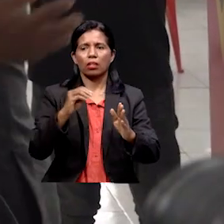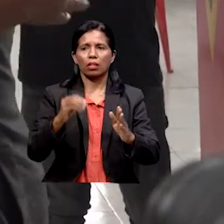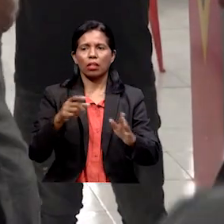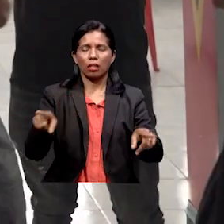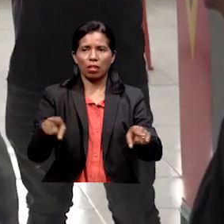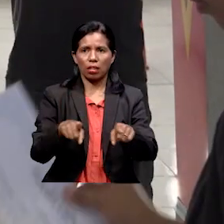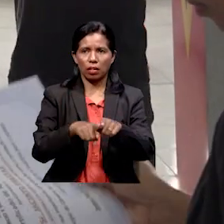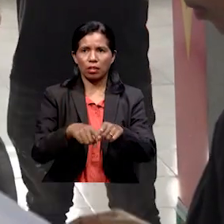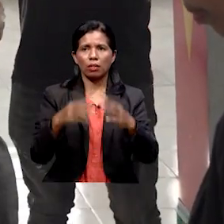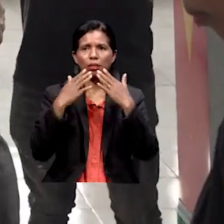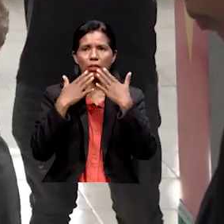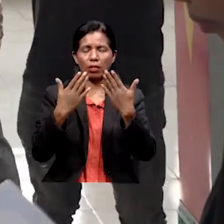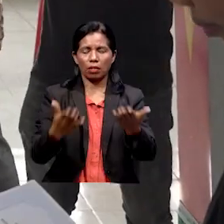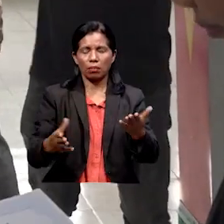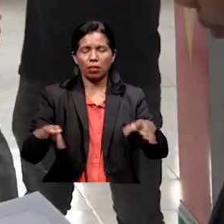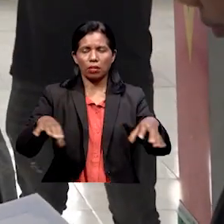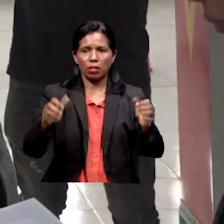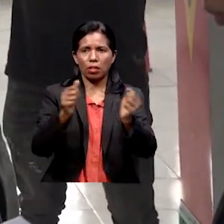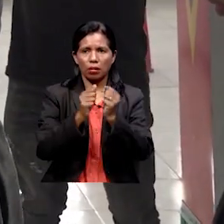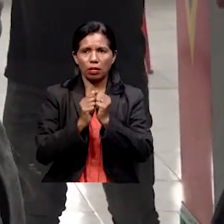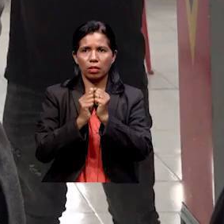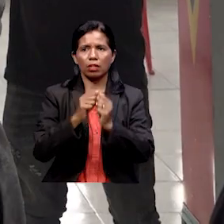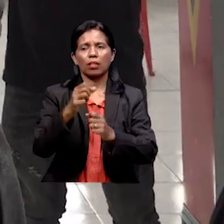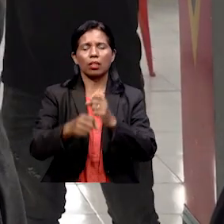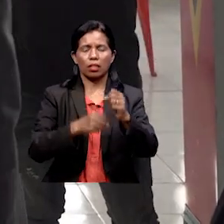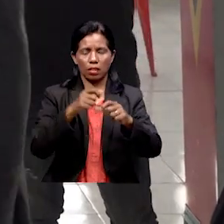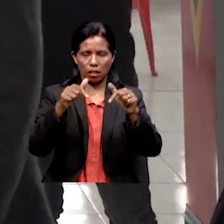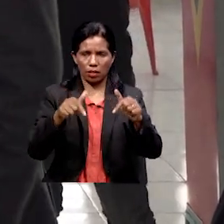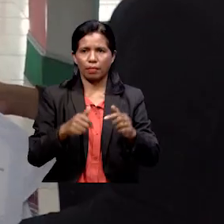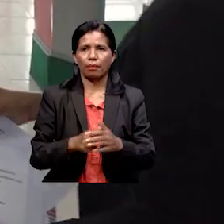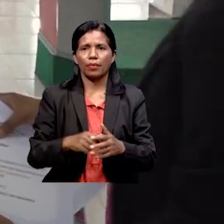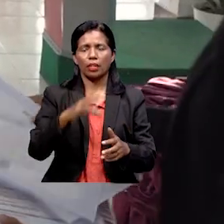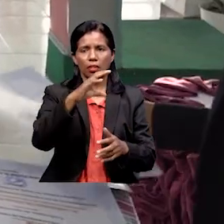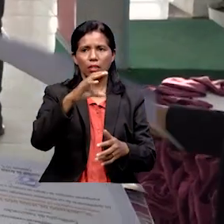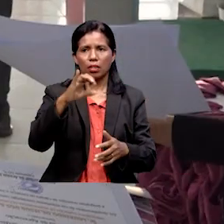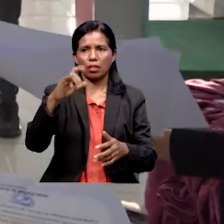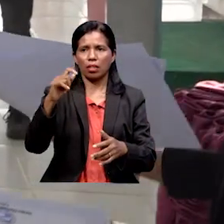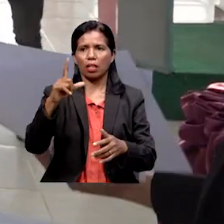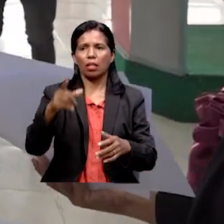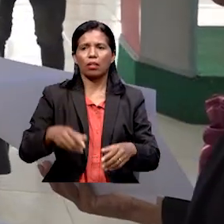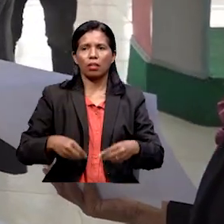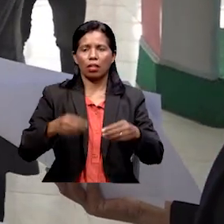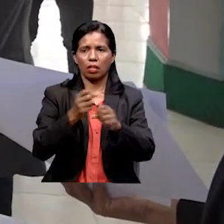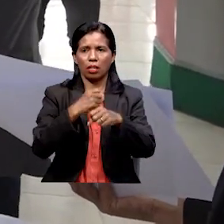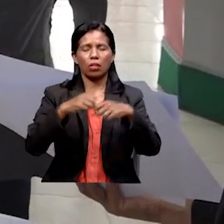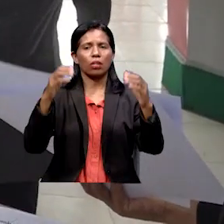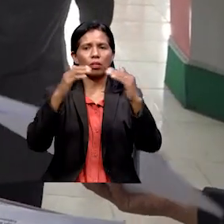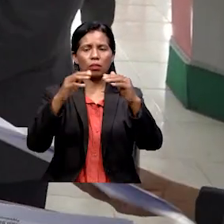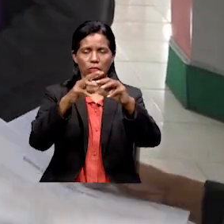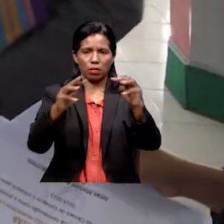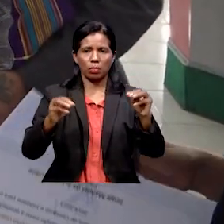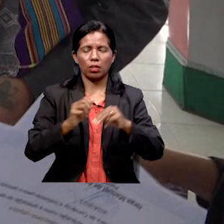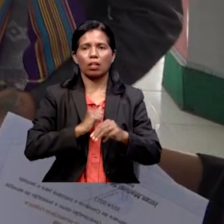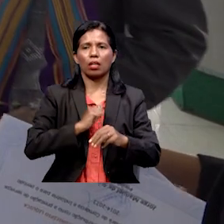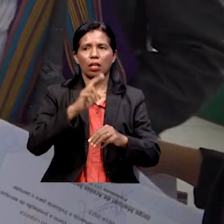dar símbolo agradecimento para a cooperação e serviço durante NEM. Antes, a Câmara Comércio e Indústria Timor-Leste realiza uma conferência em município